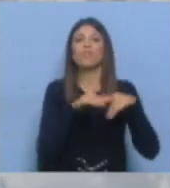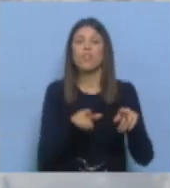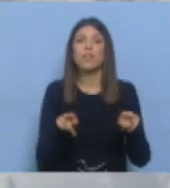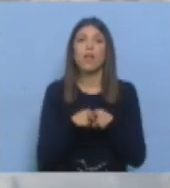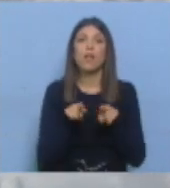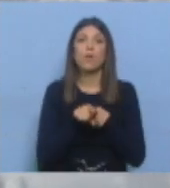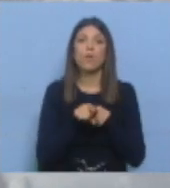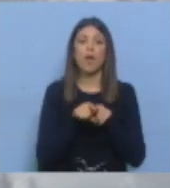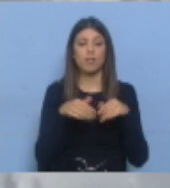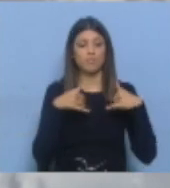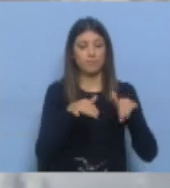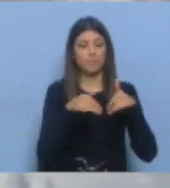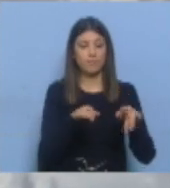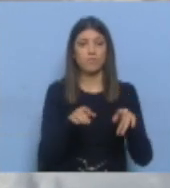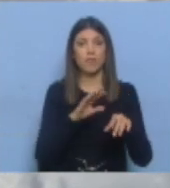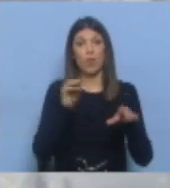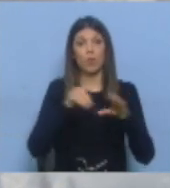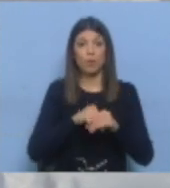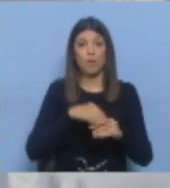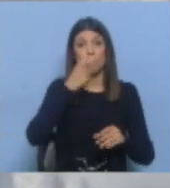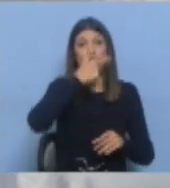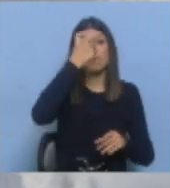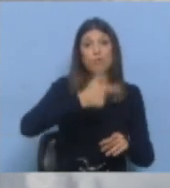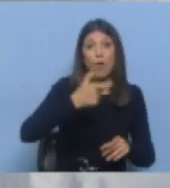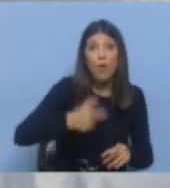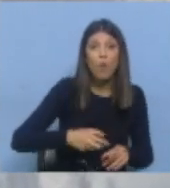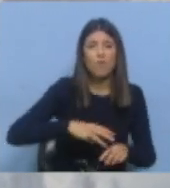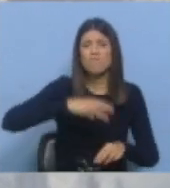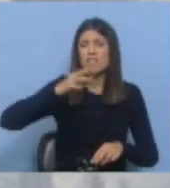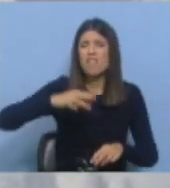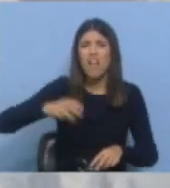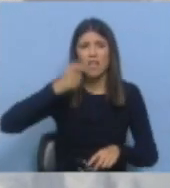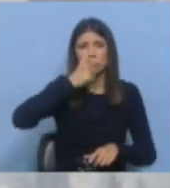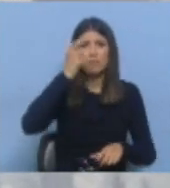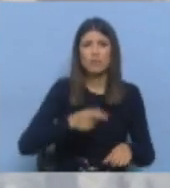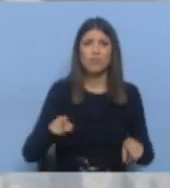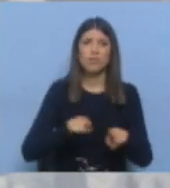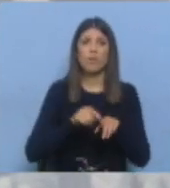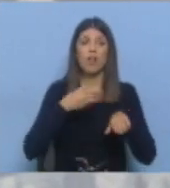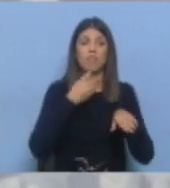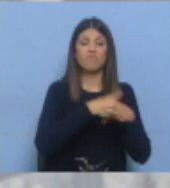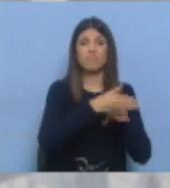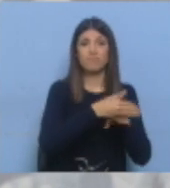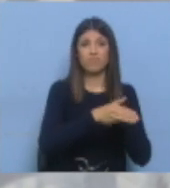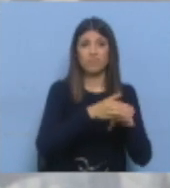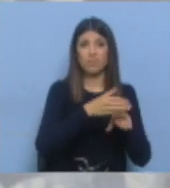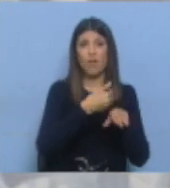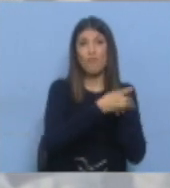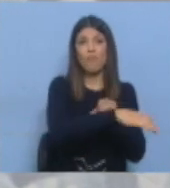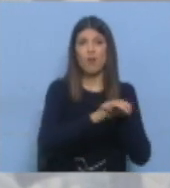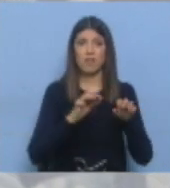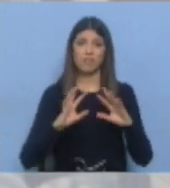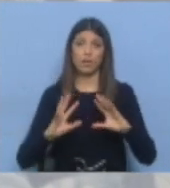incluem-se milhares de pessoas que ficam à margem do desenvolvimento.